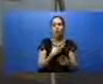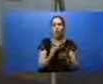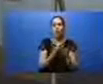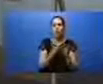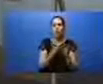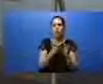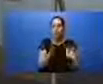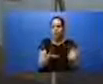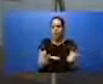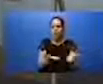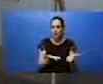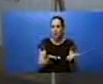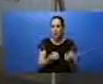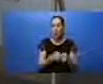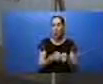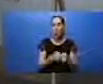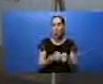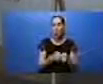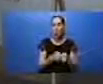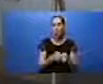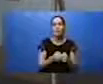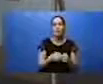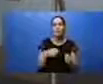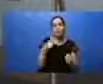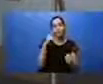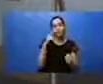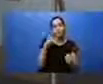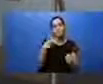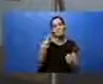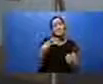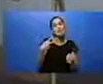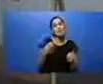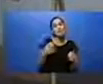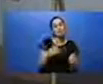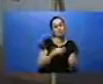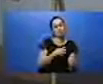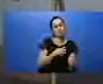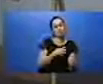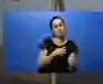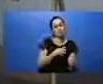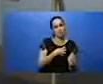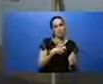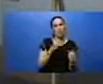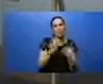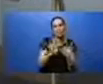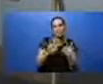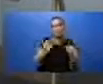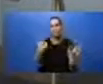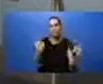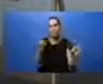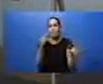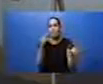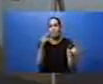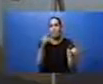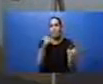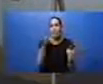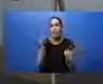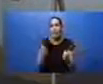usar esse segundo caso, usar a divisão como medição para tornar as coisas mais claras.